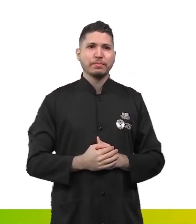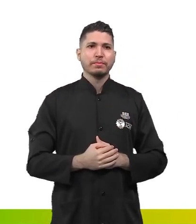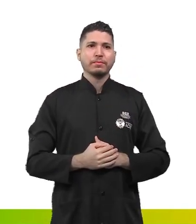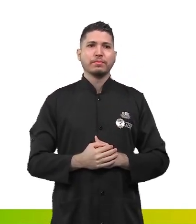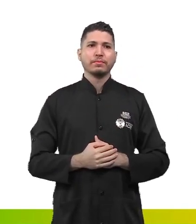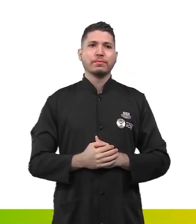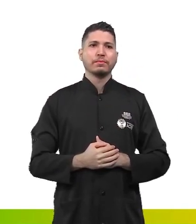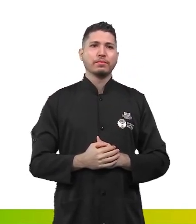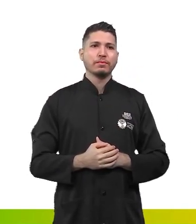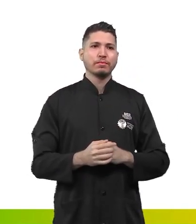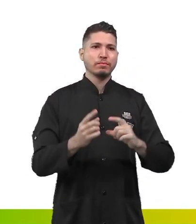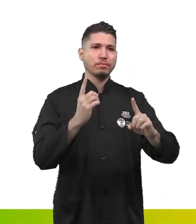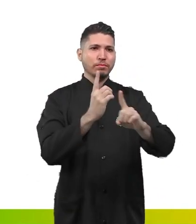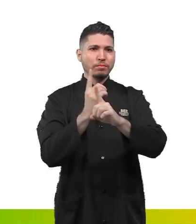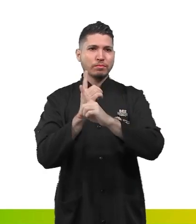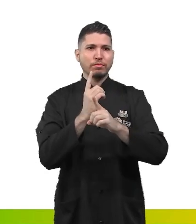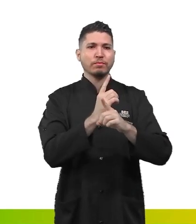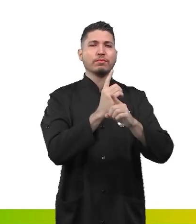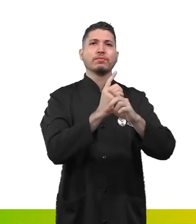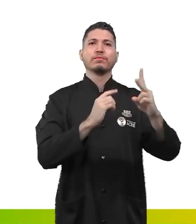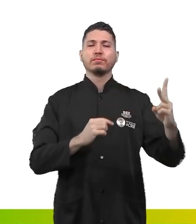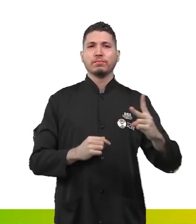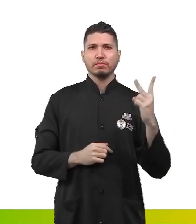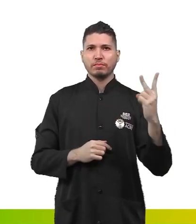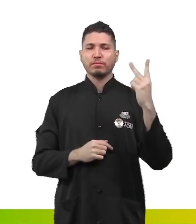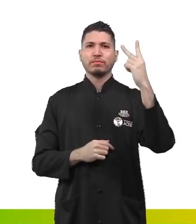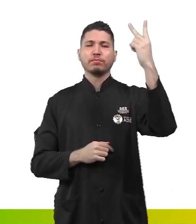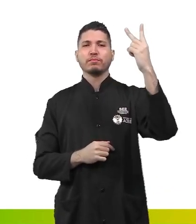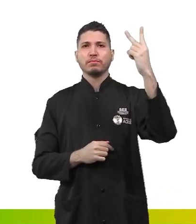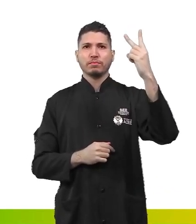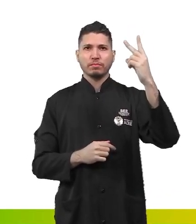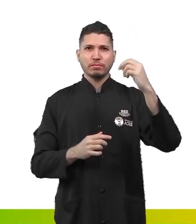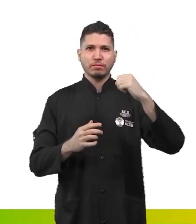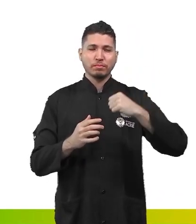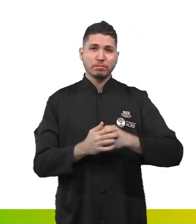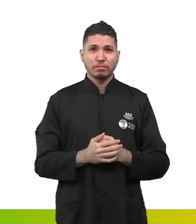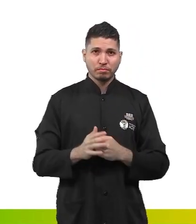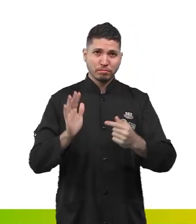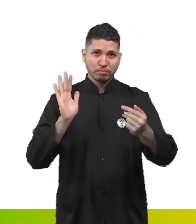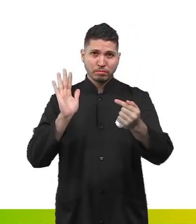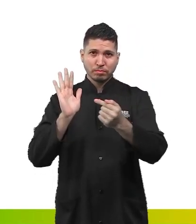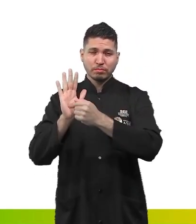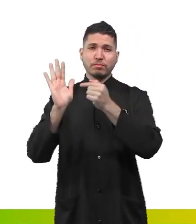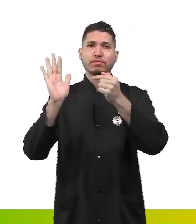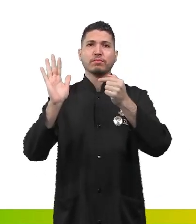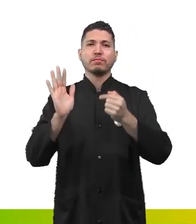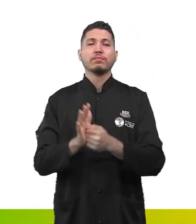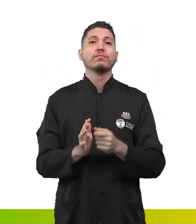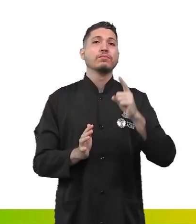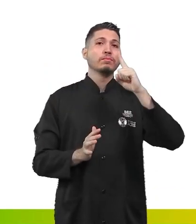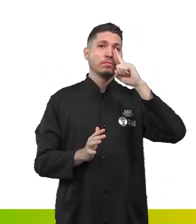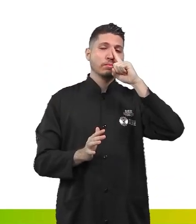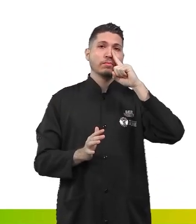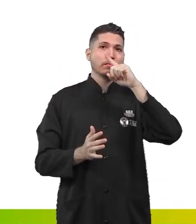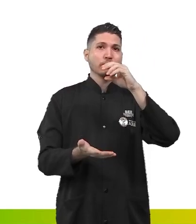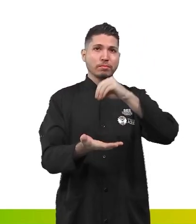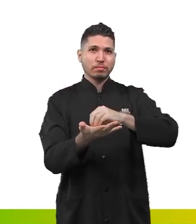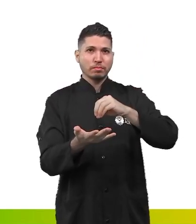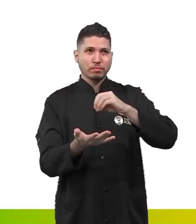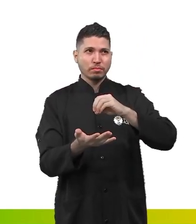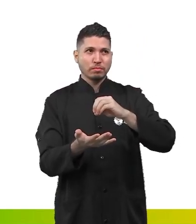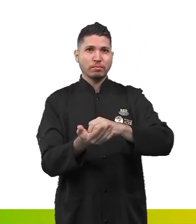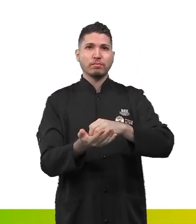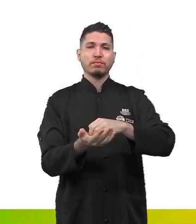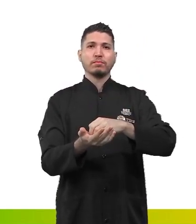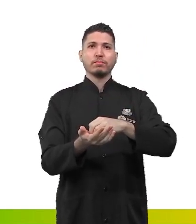vida, identificar os valores de referência e denunciar os riscos e desrespeitos